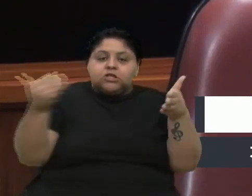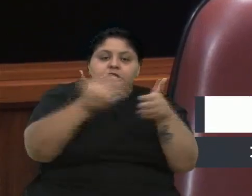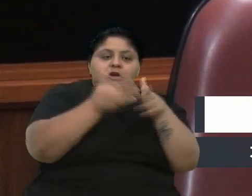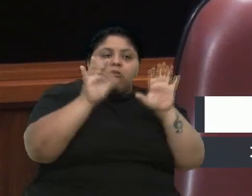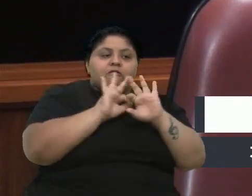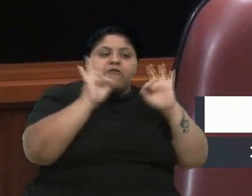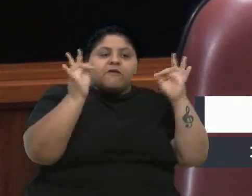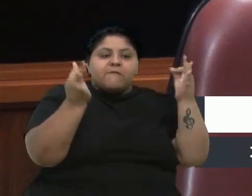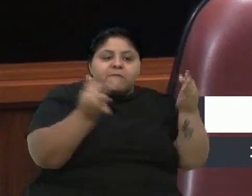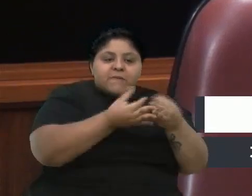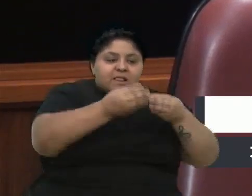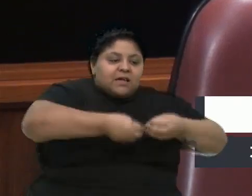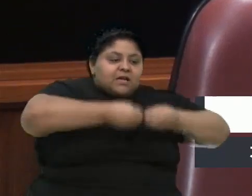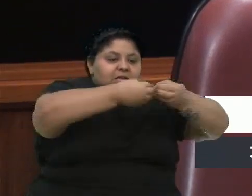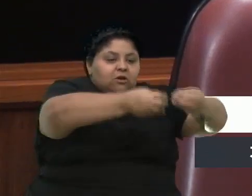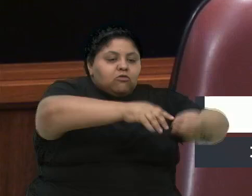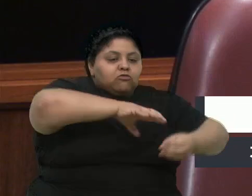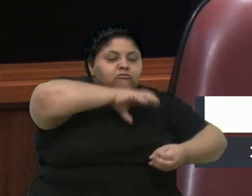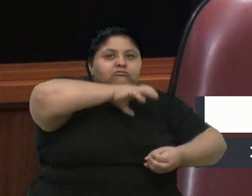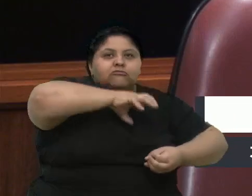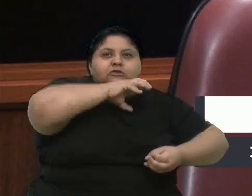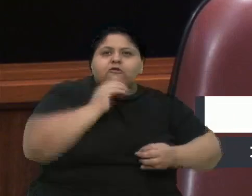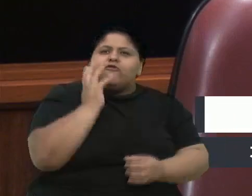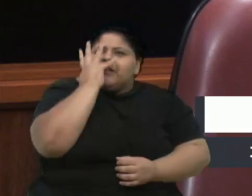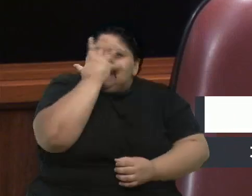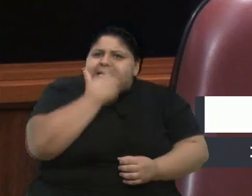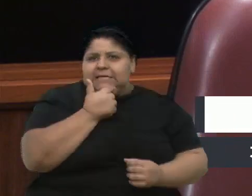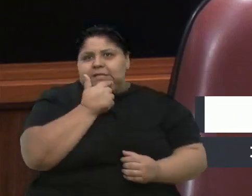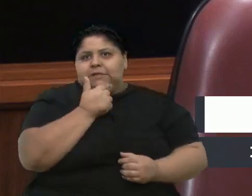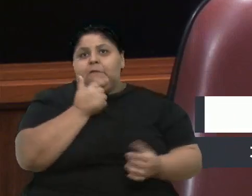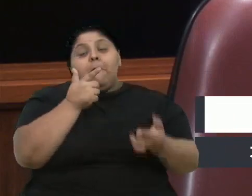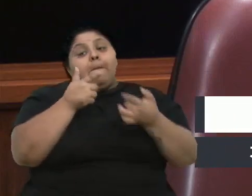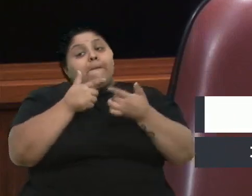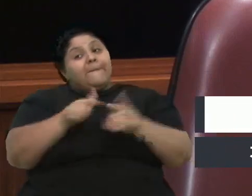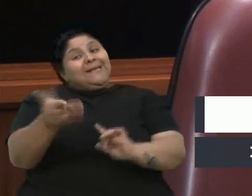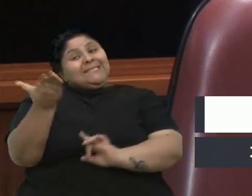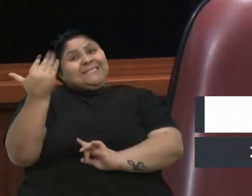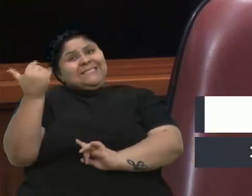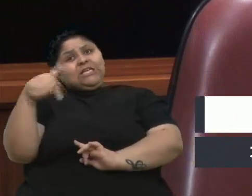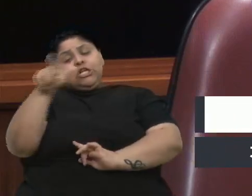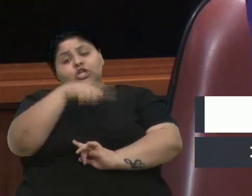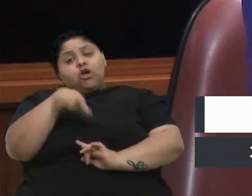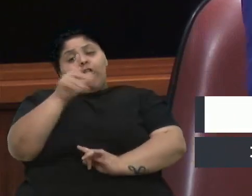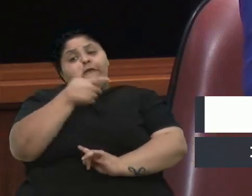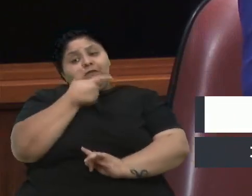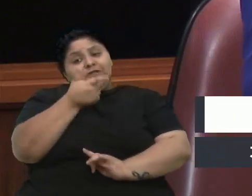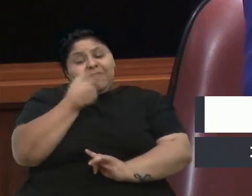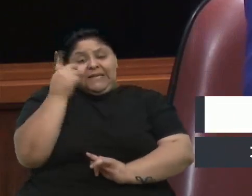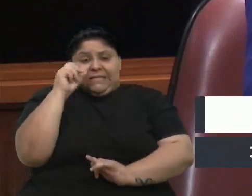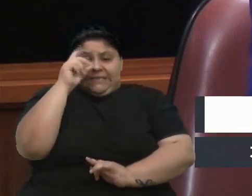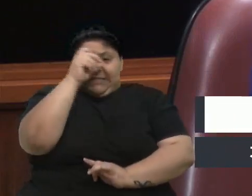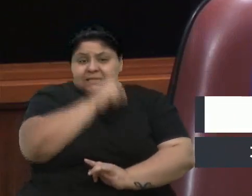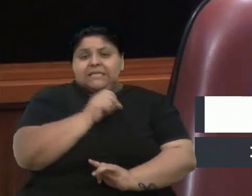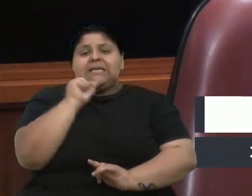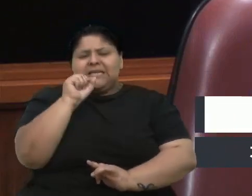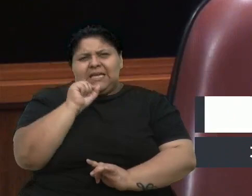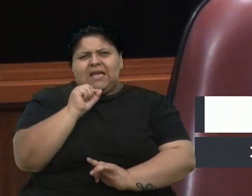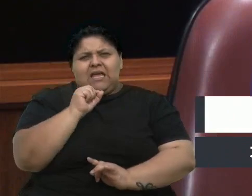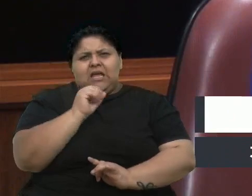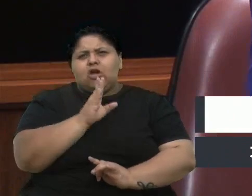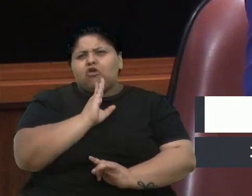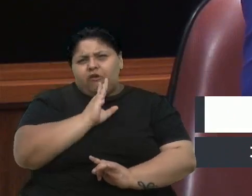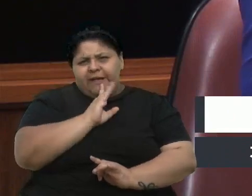doou o terreno, foi muito lindo, mas desde então nós temos falado da dificuldade. Quem conhece aquela